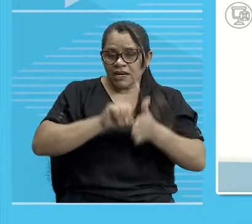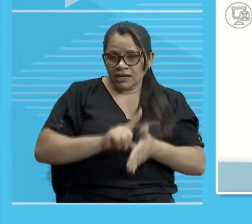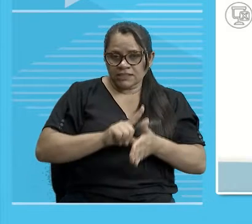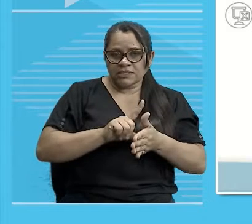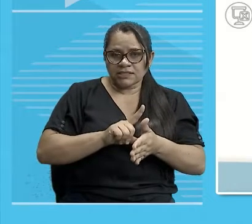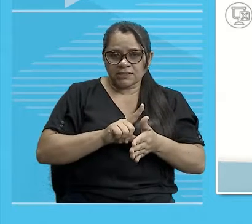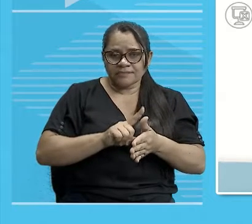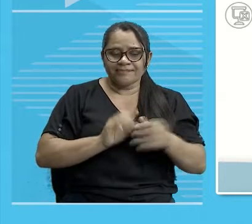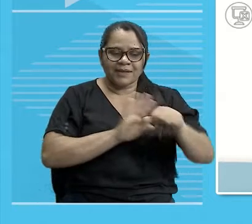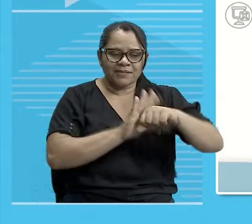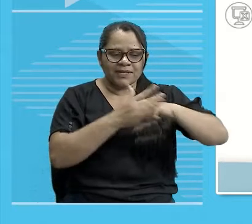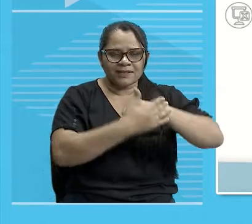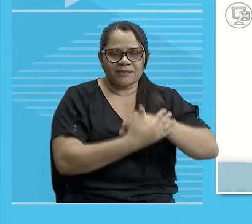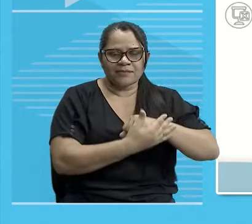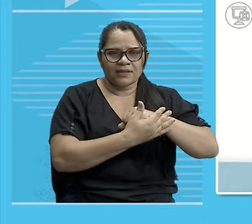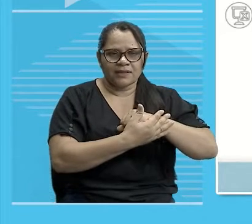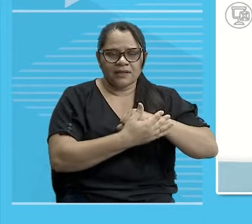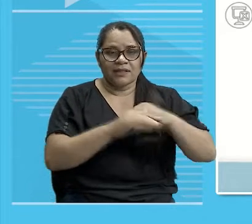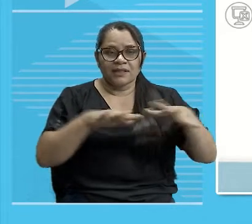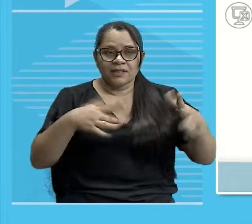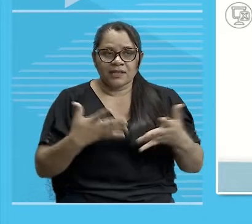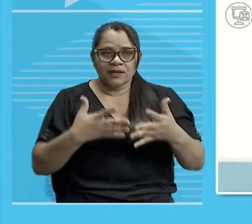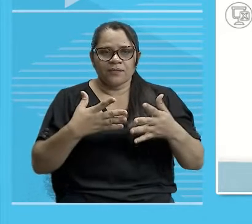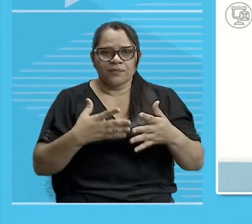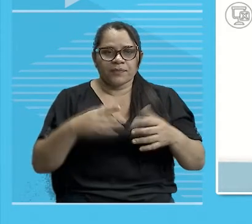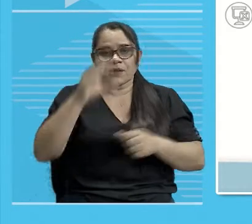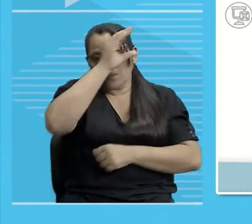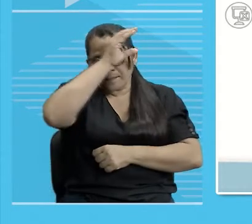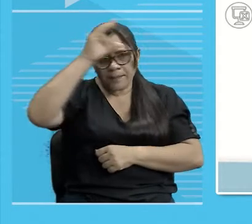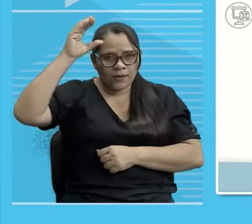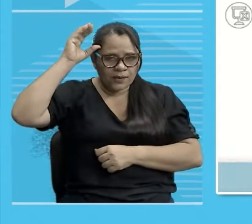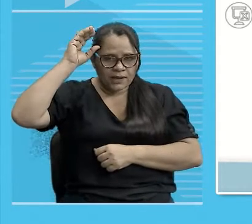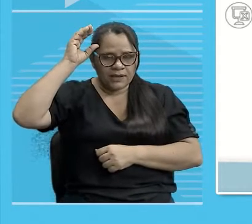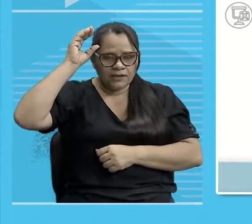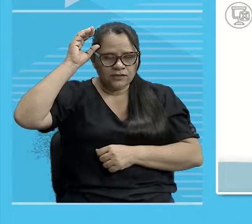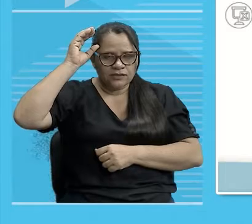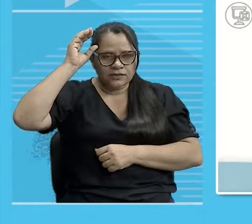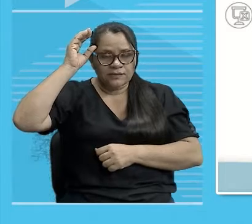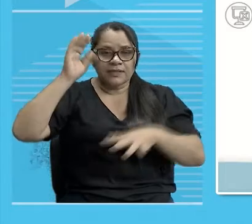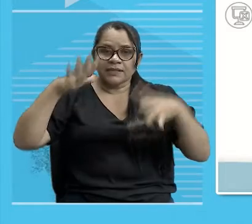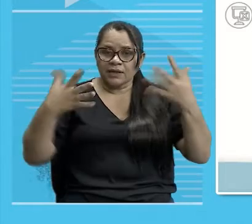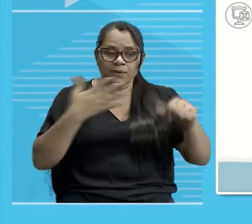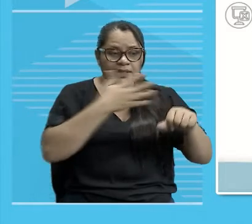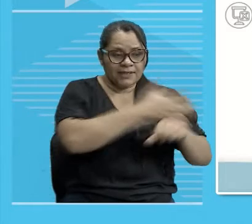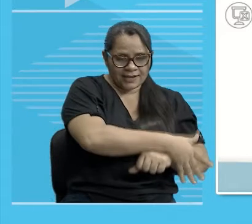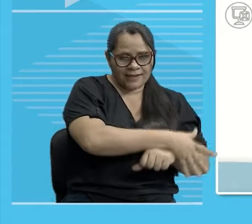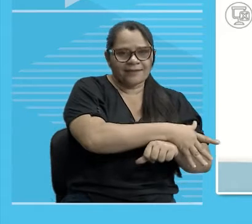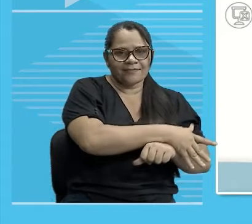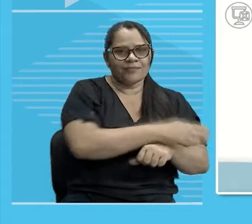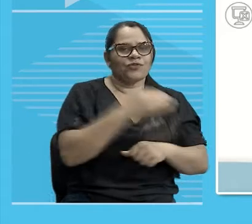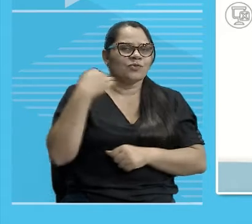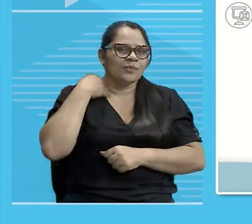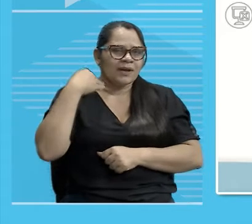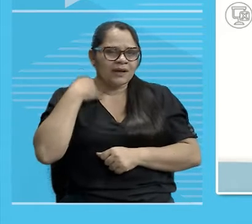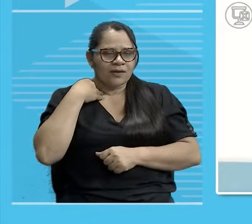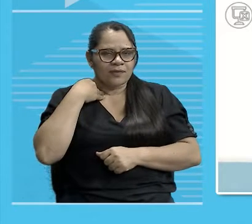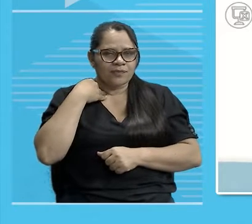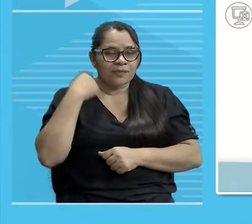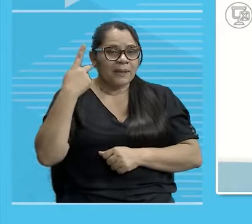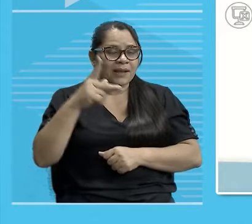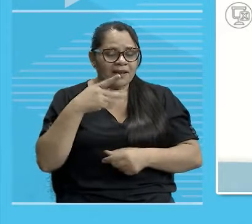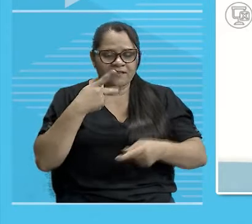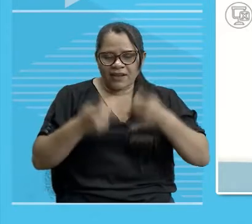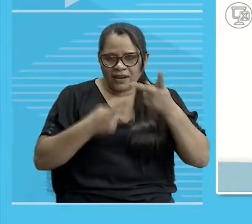qual a sua cliente a última vez que eu entrei na agência desse banco entrei dentro da agência para falar com alguém